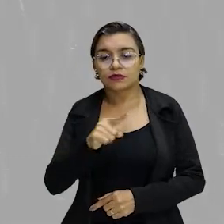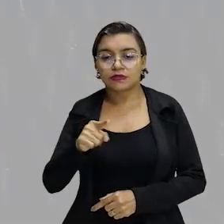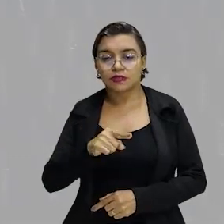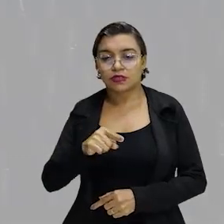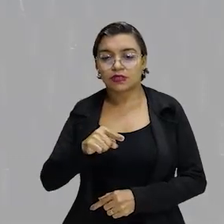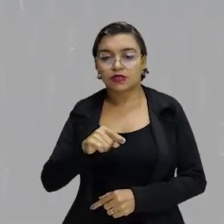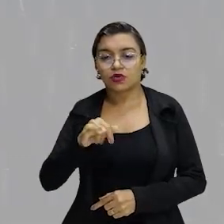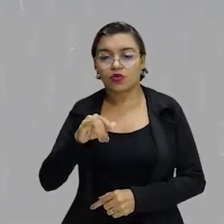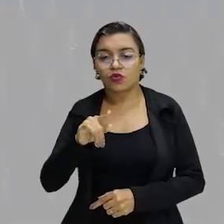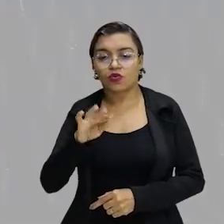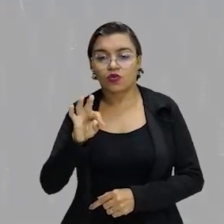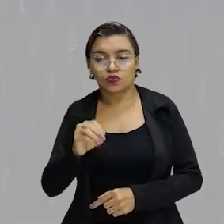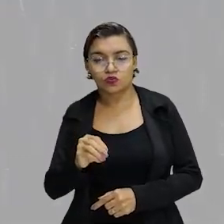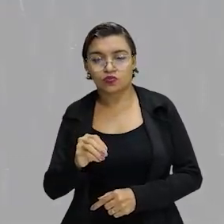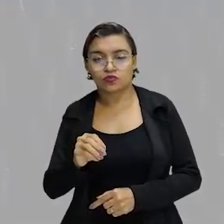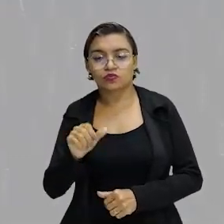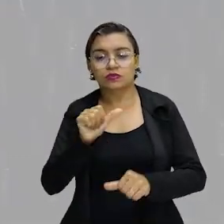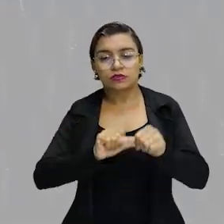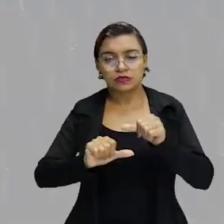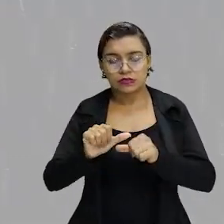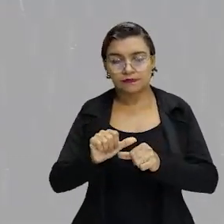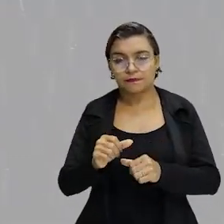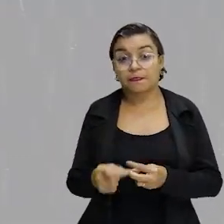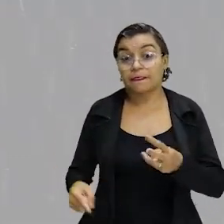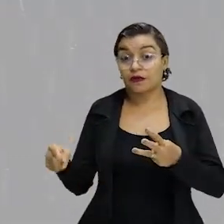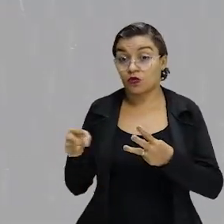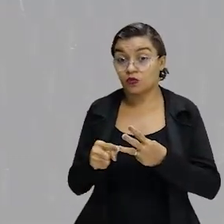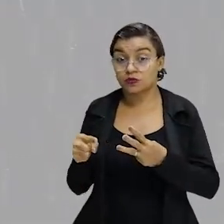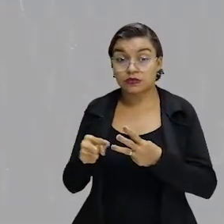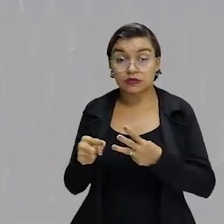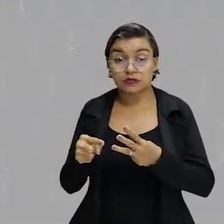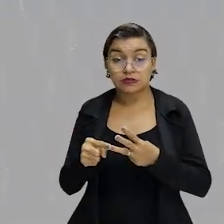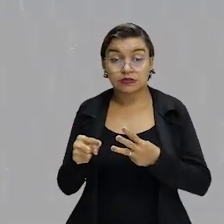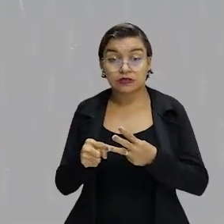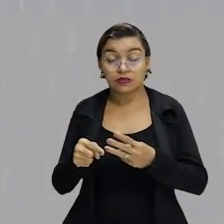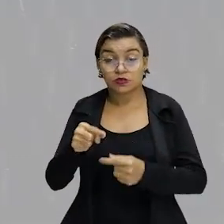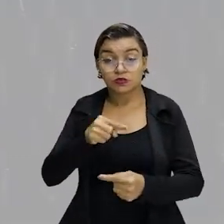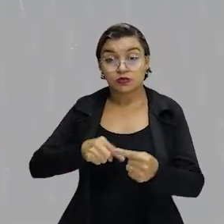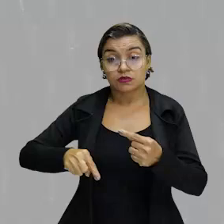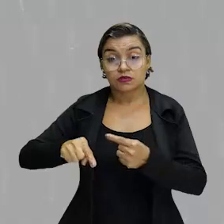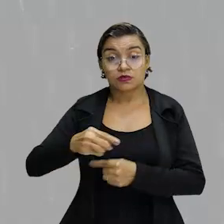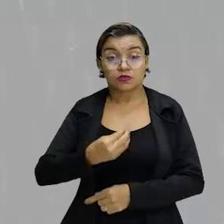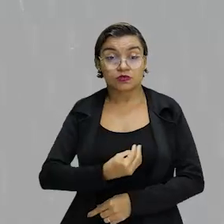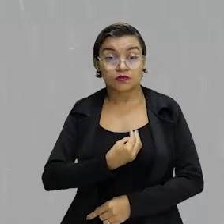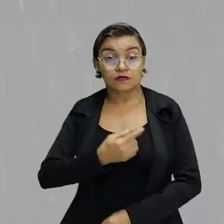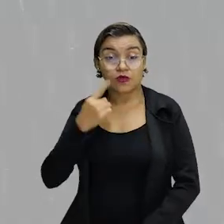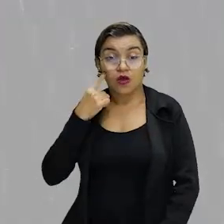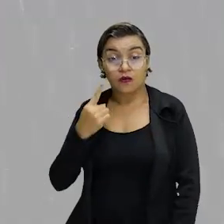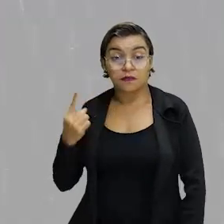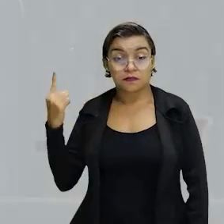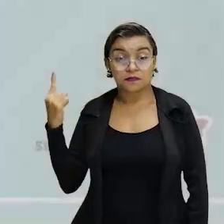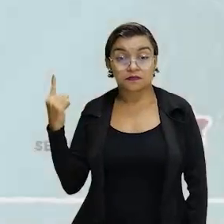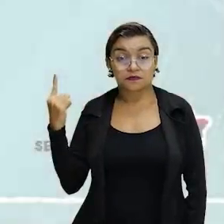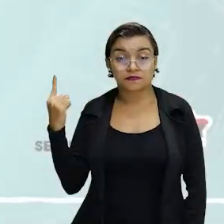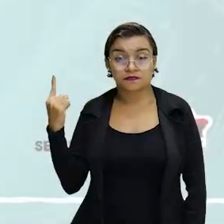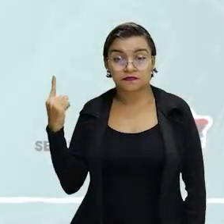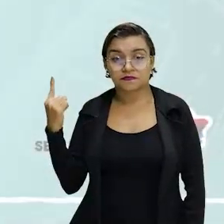Agora vamos para o terceiro ciclo de vida, que é o que a gente deixou por último, né? Olha aqui, meiose